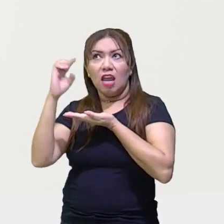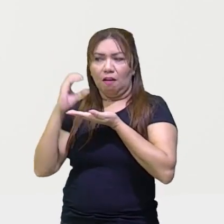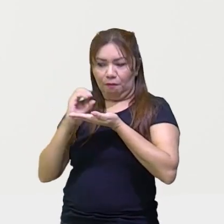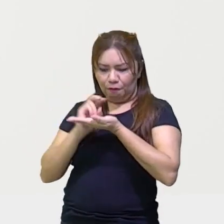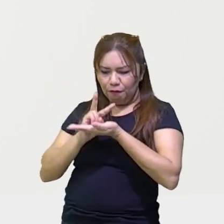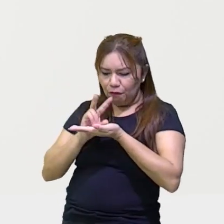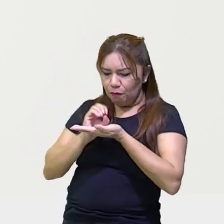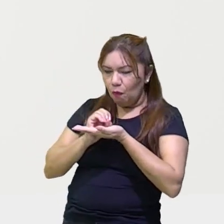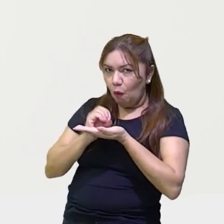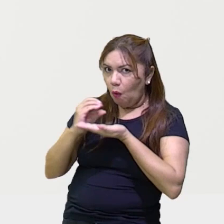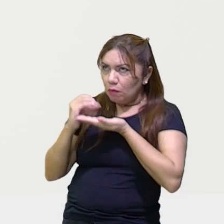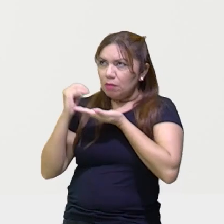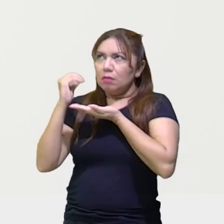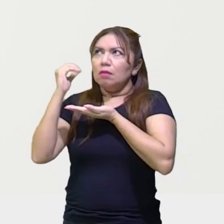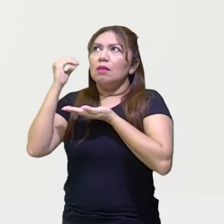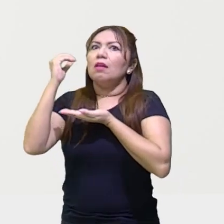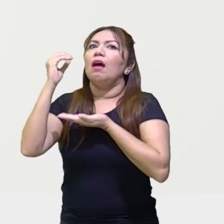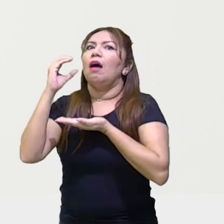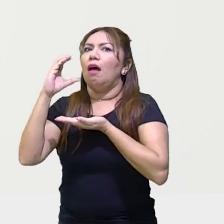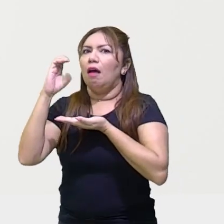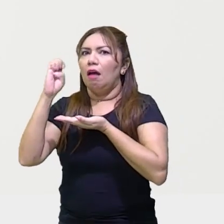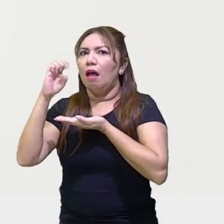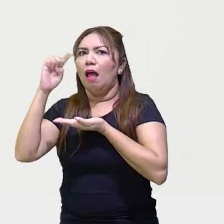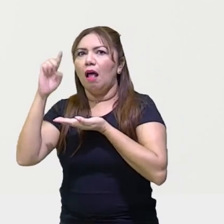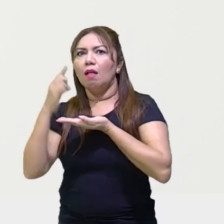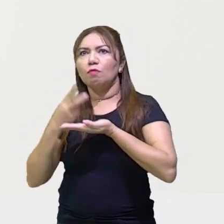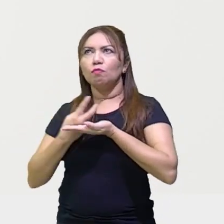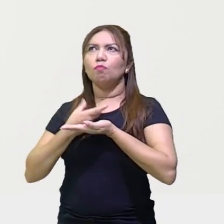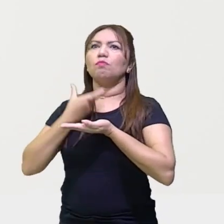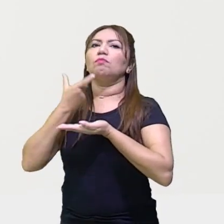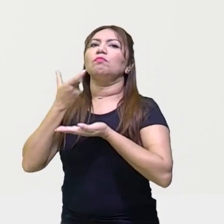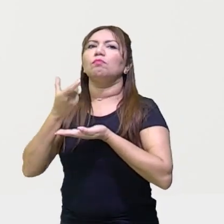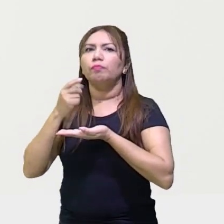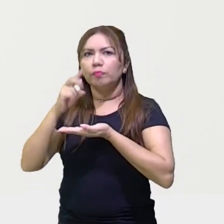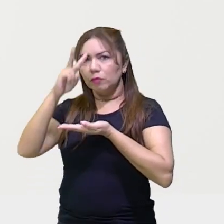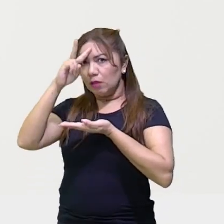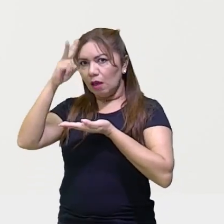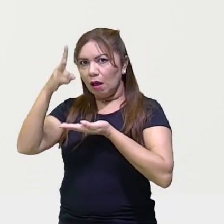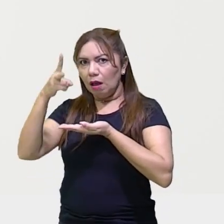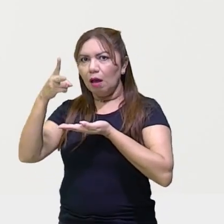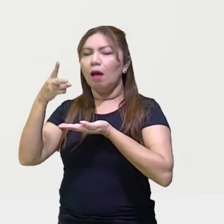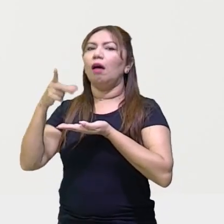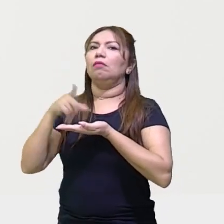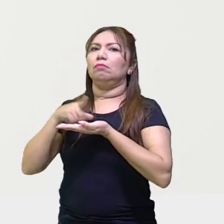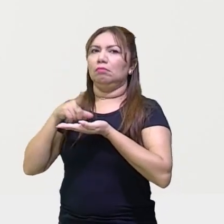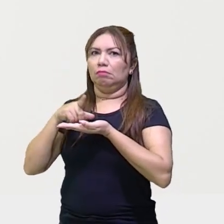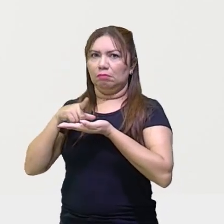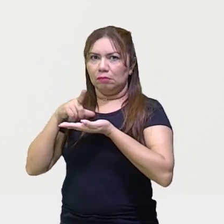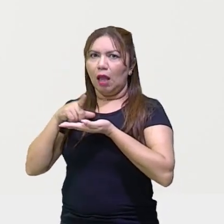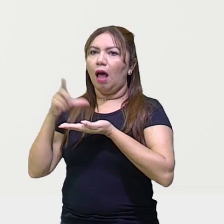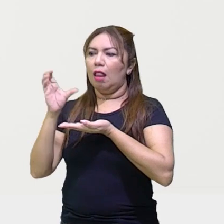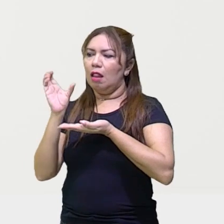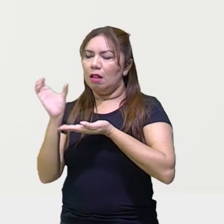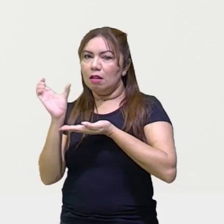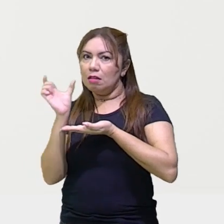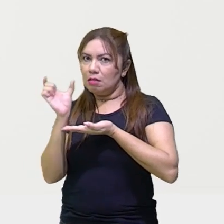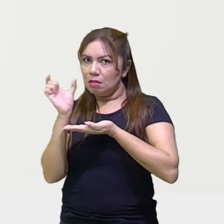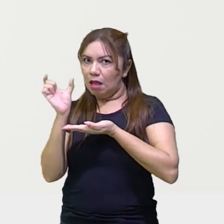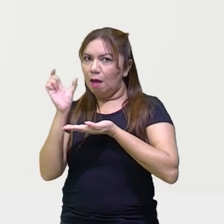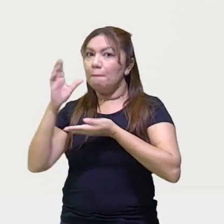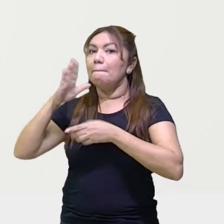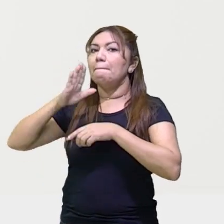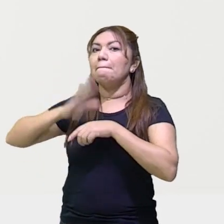Você. Ou seja, ela tem um tom mais alto, ela tem mais força, ela é a sílaba